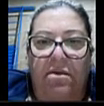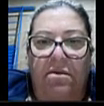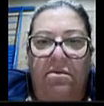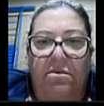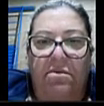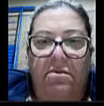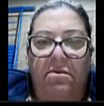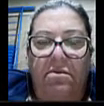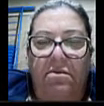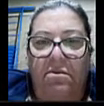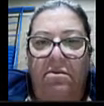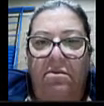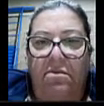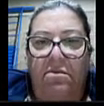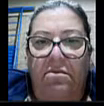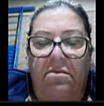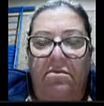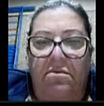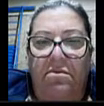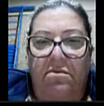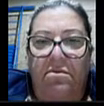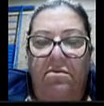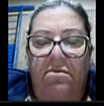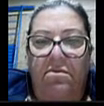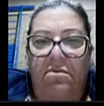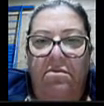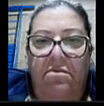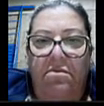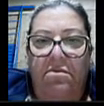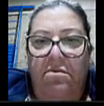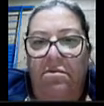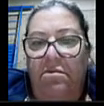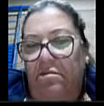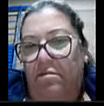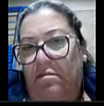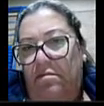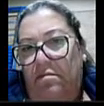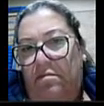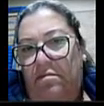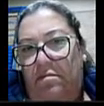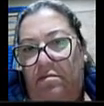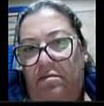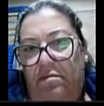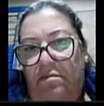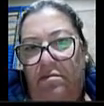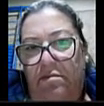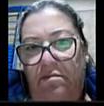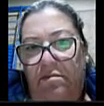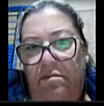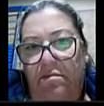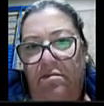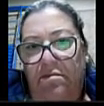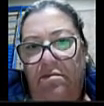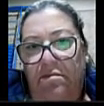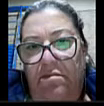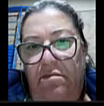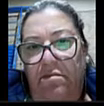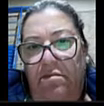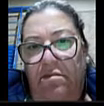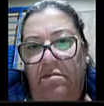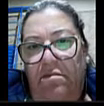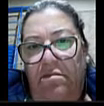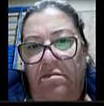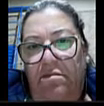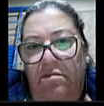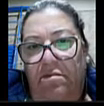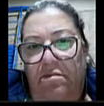tanto para a idade como para o ano escolar. Então, o primeiro critério é a gente saber que a criança é inteligente, e aí o